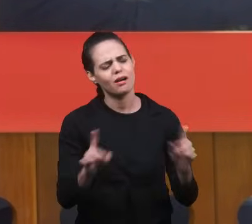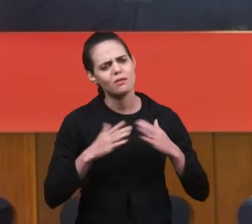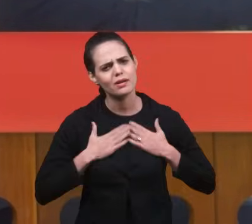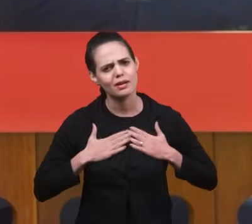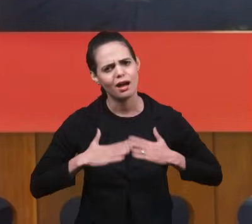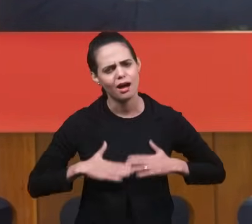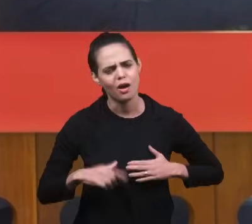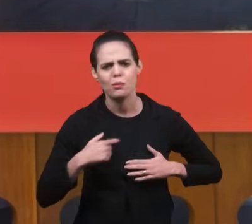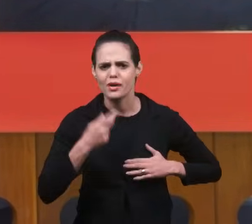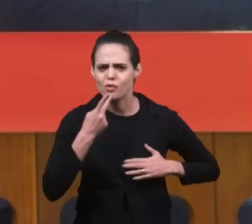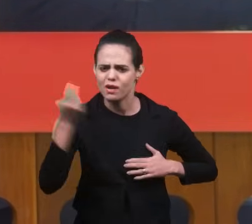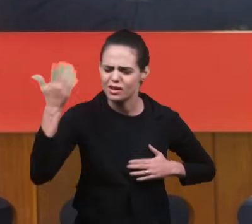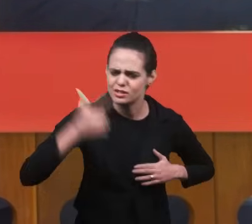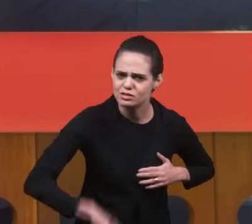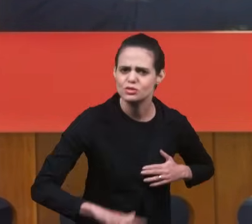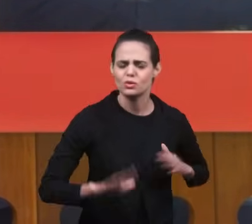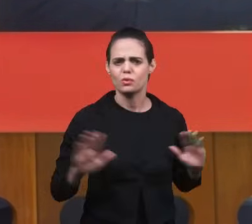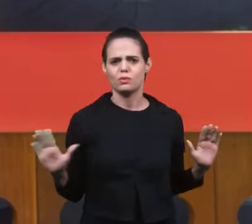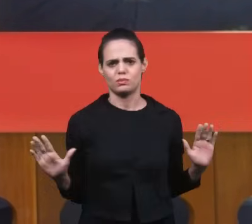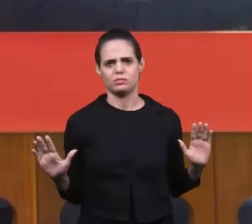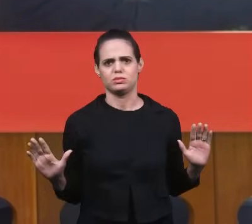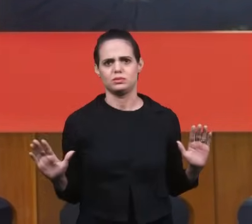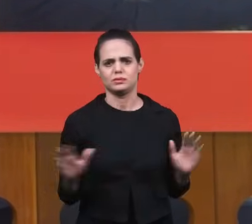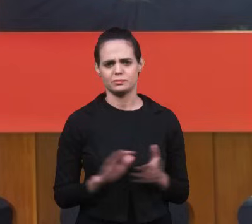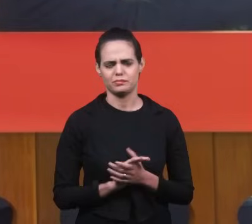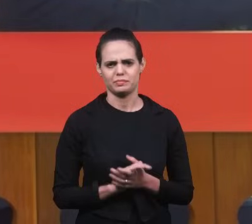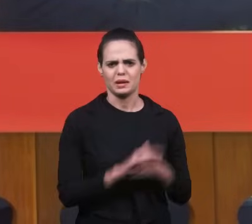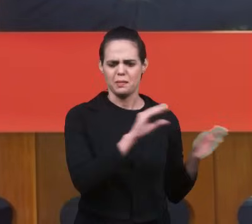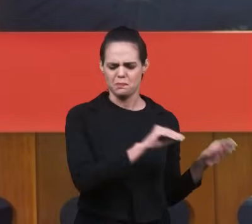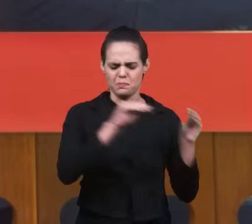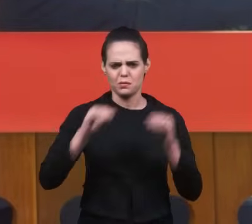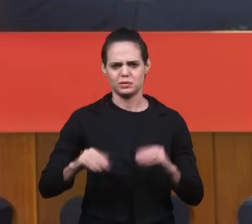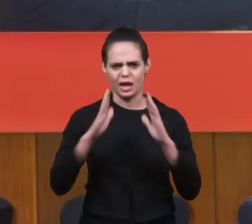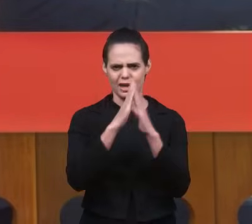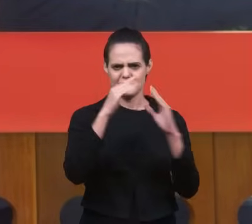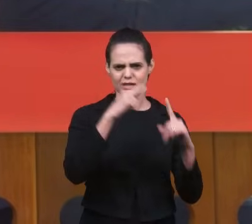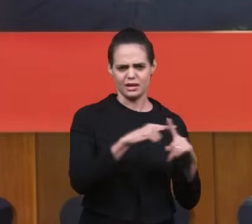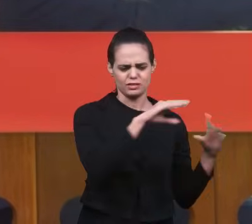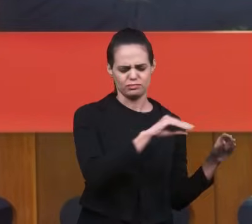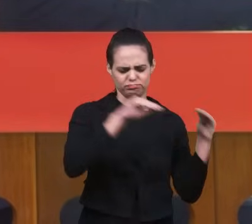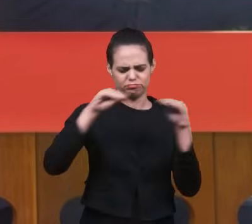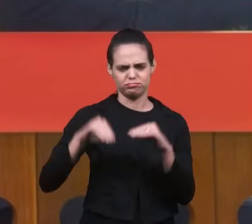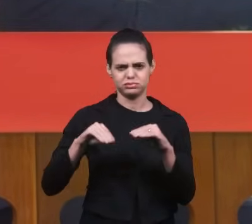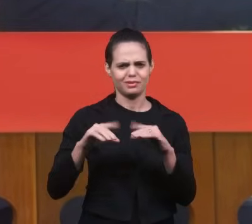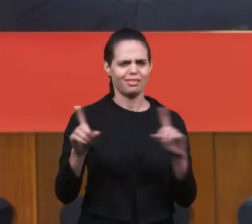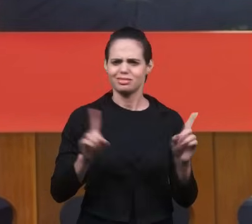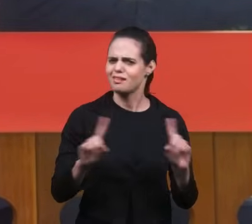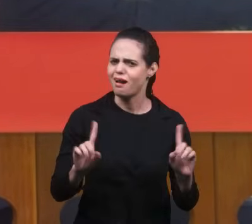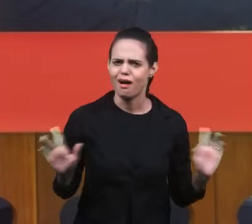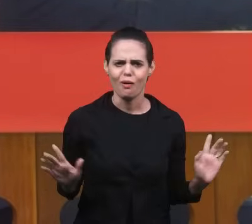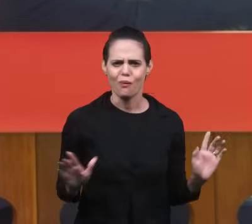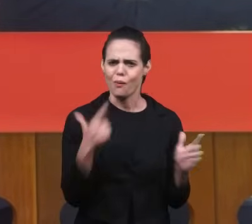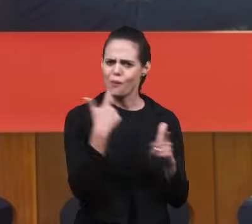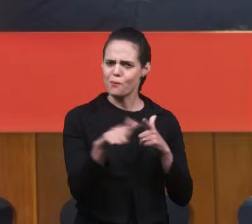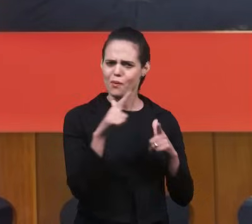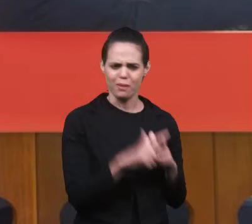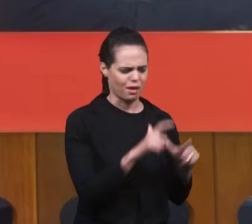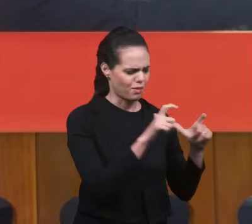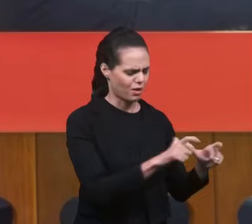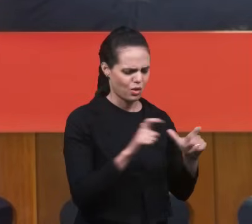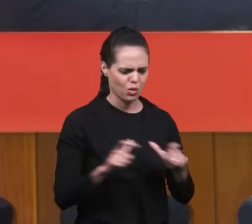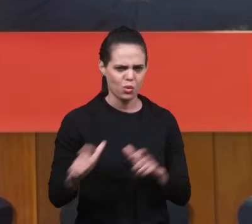vou repetir, não precisa mudar de lugar. Os problemas não estão nos lugares, nem nos